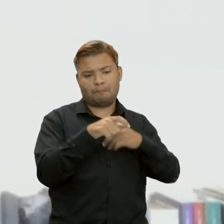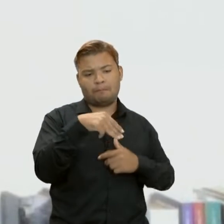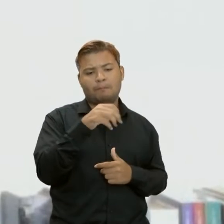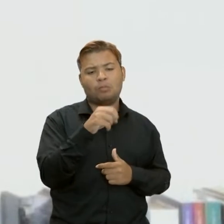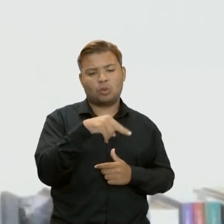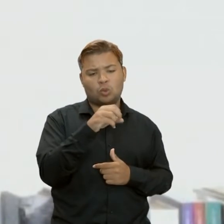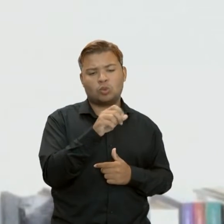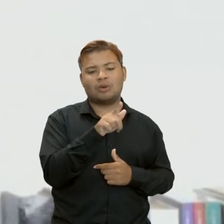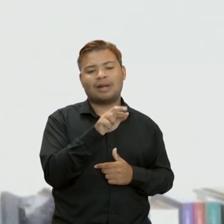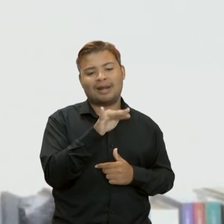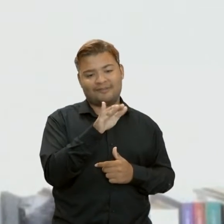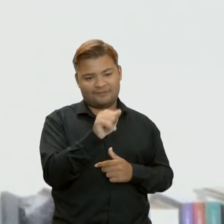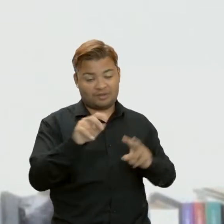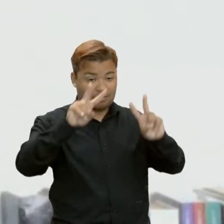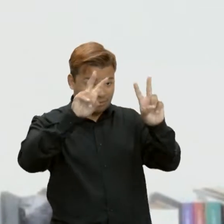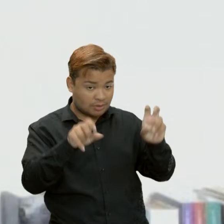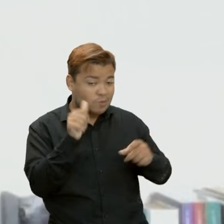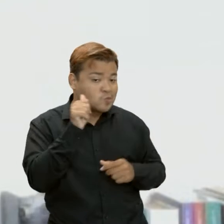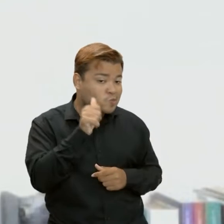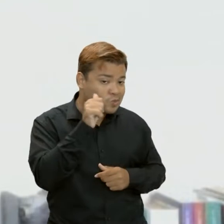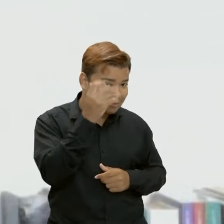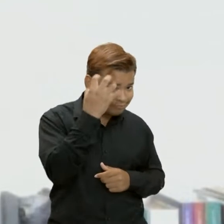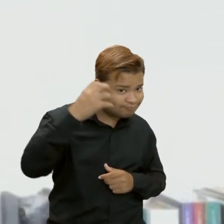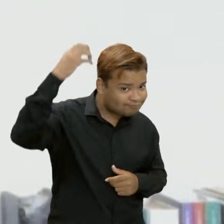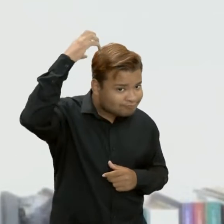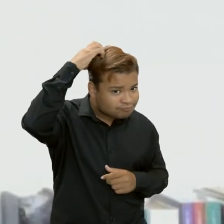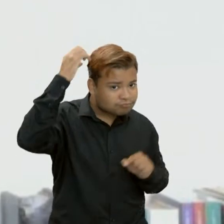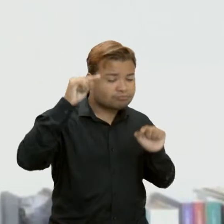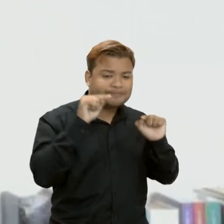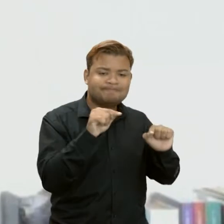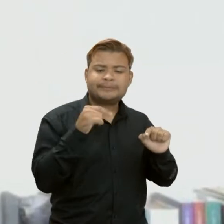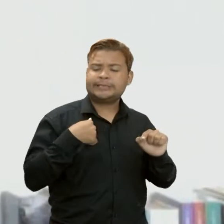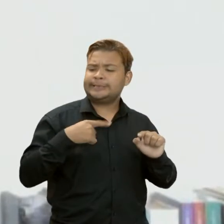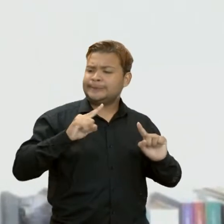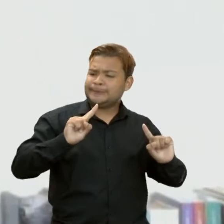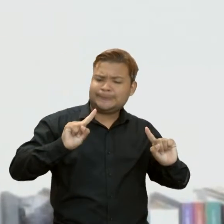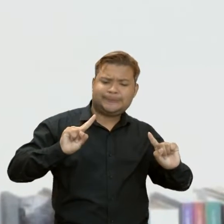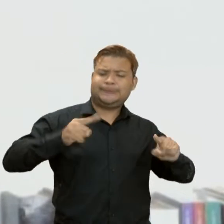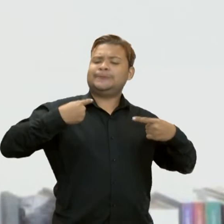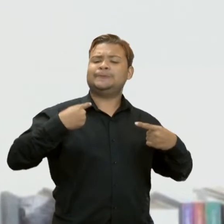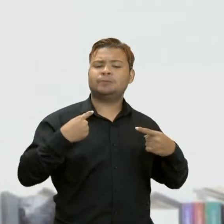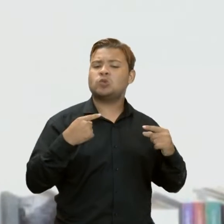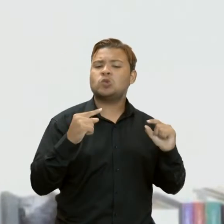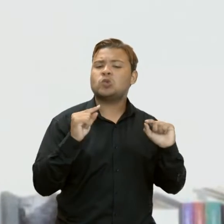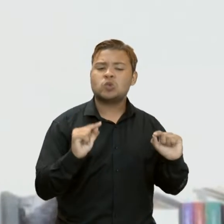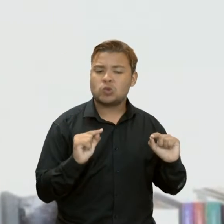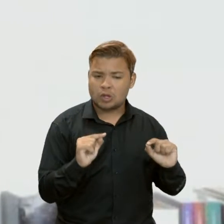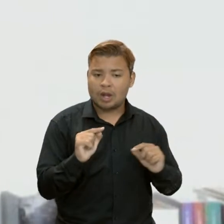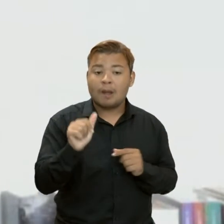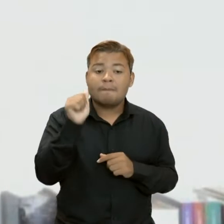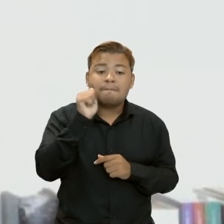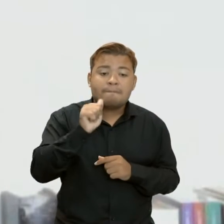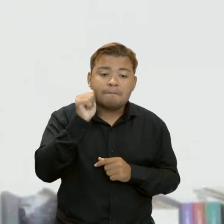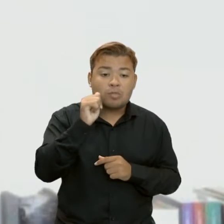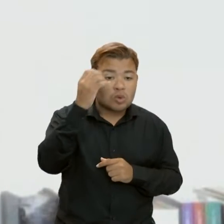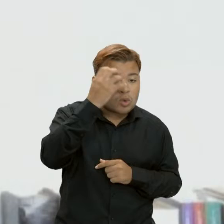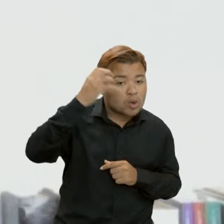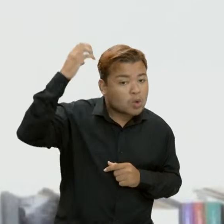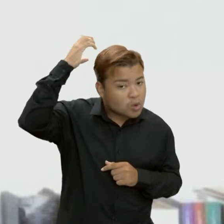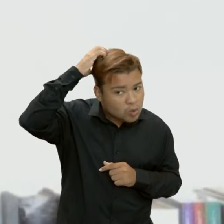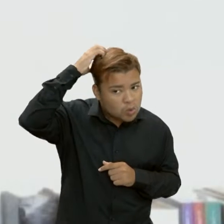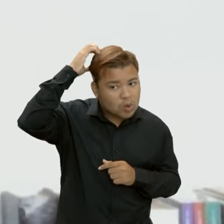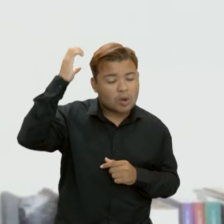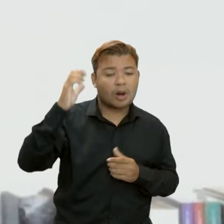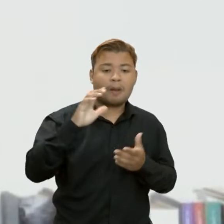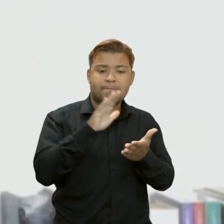sobre Cora Coralina, me provocava muito o que ela havia escrito antes das